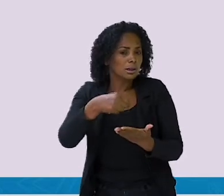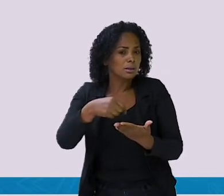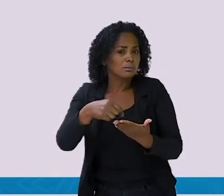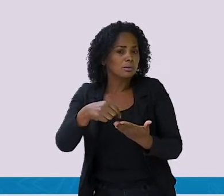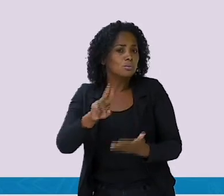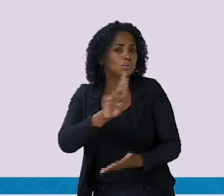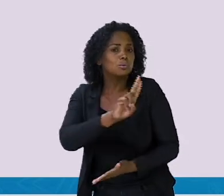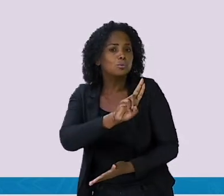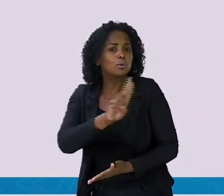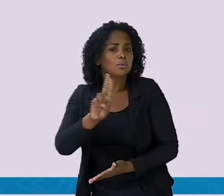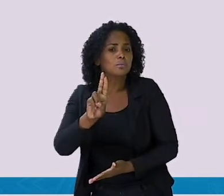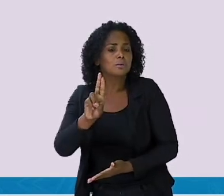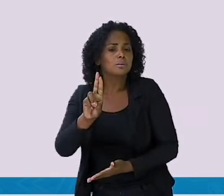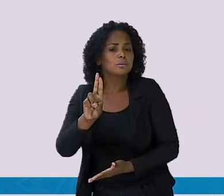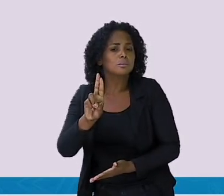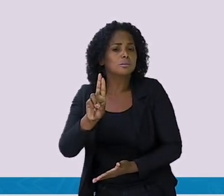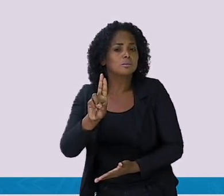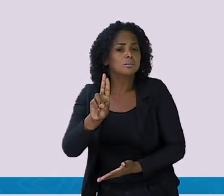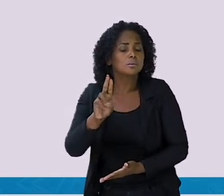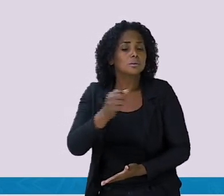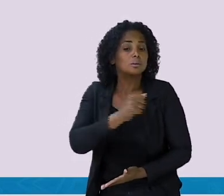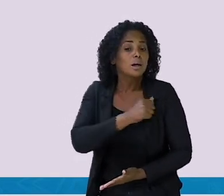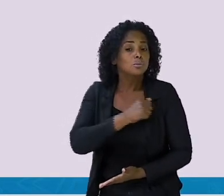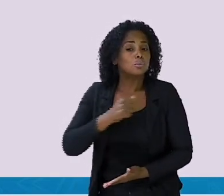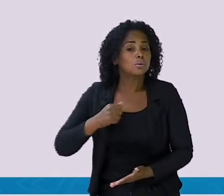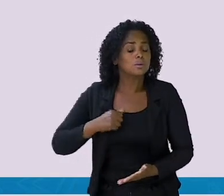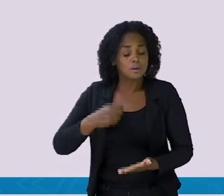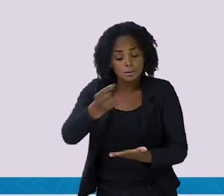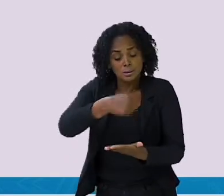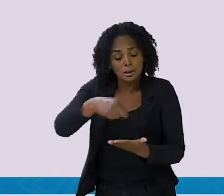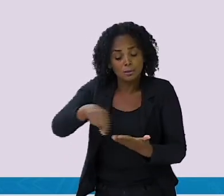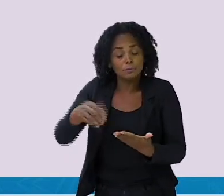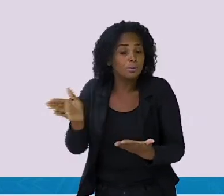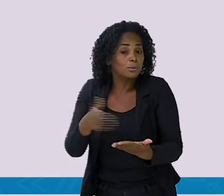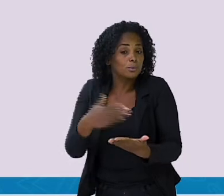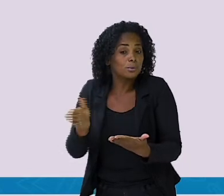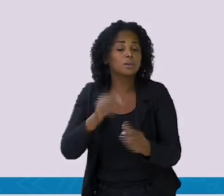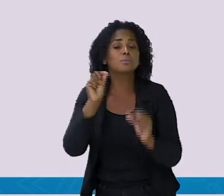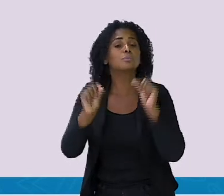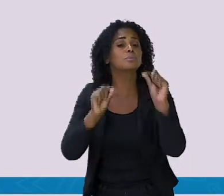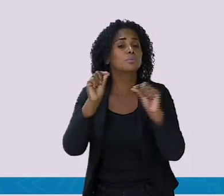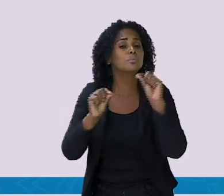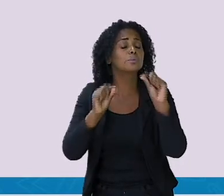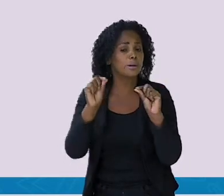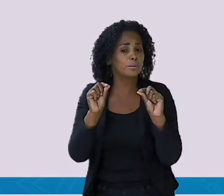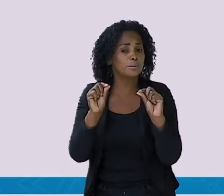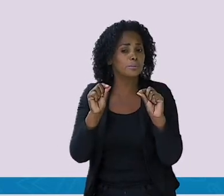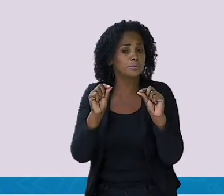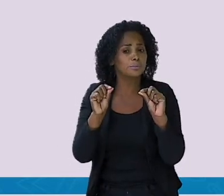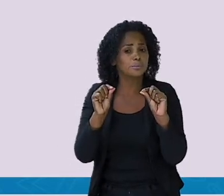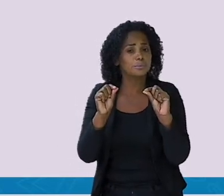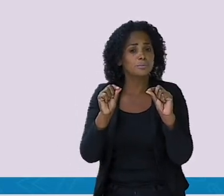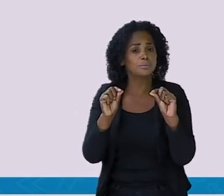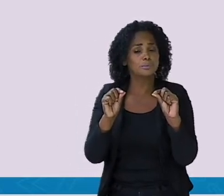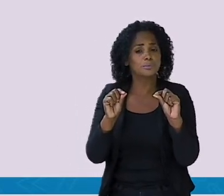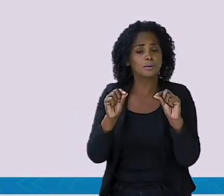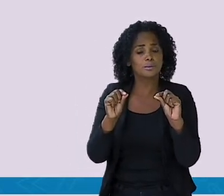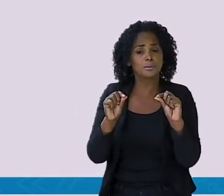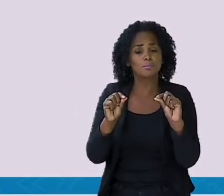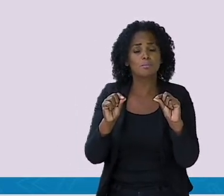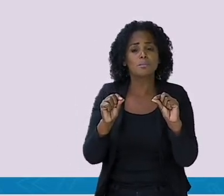história é a Luana. É ela que nos conta a partir da visão dela. Escreva o